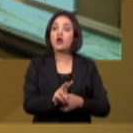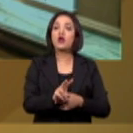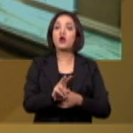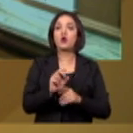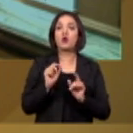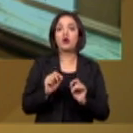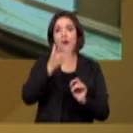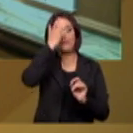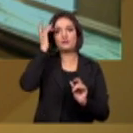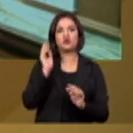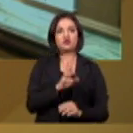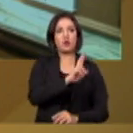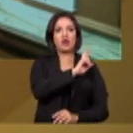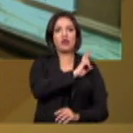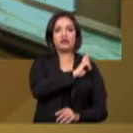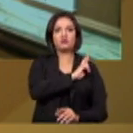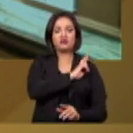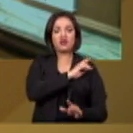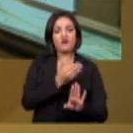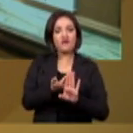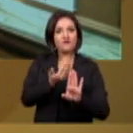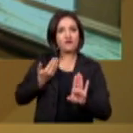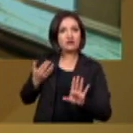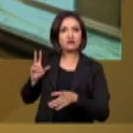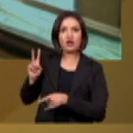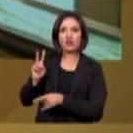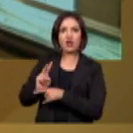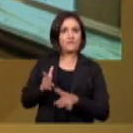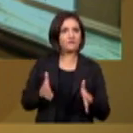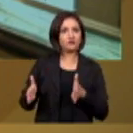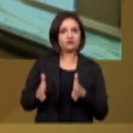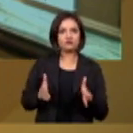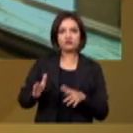horário do rio o sábio